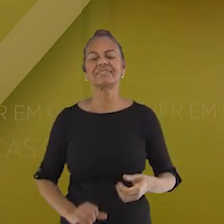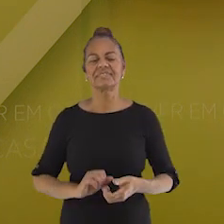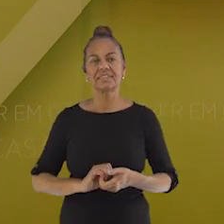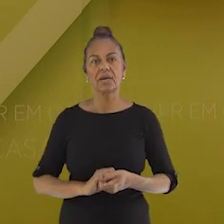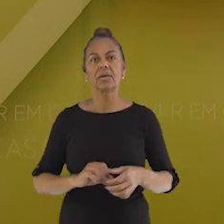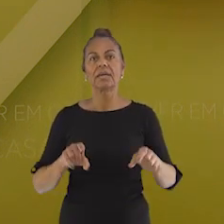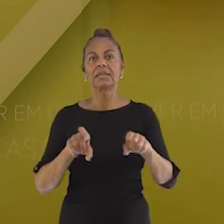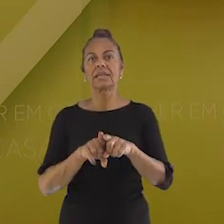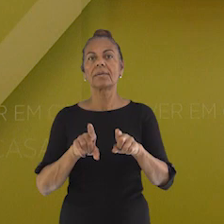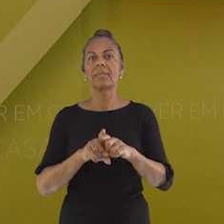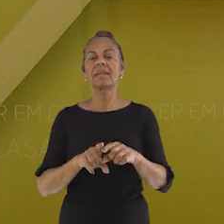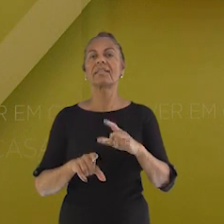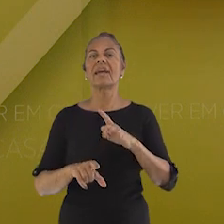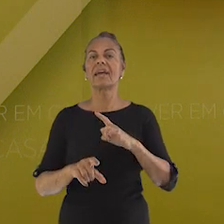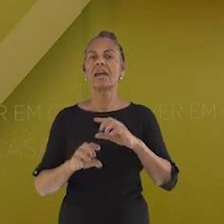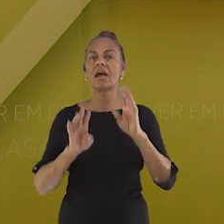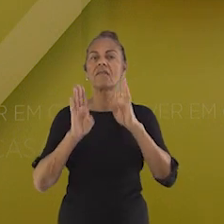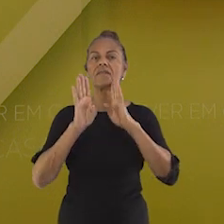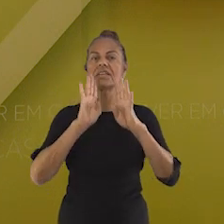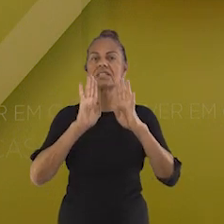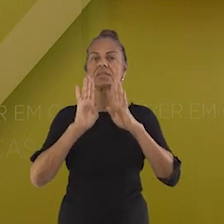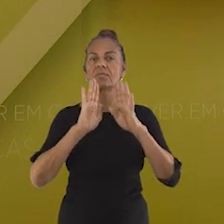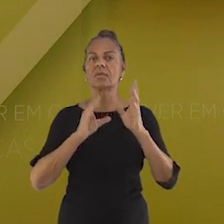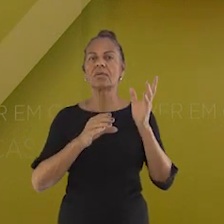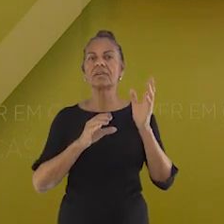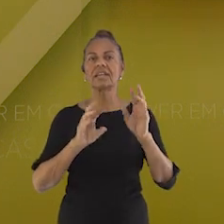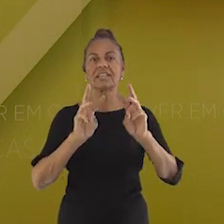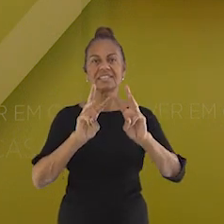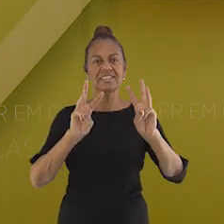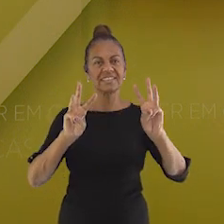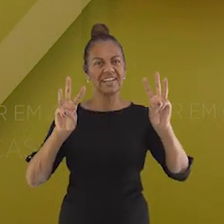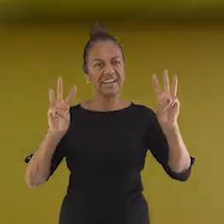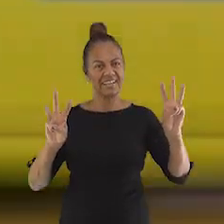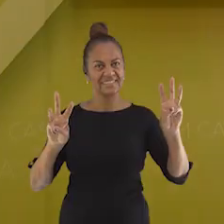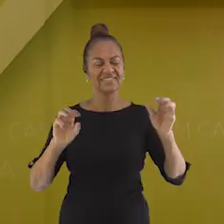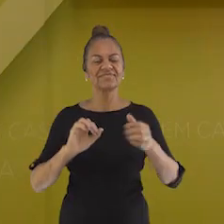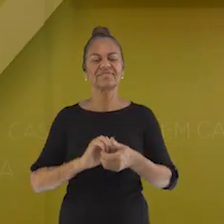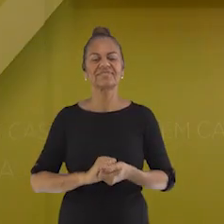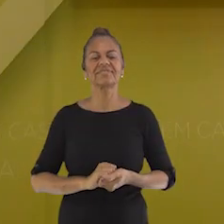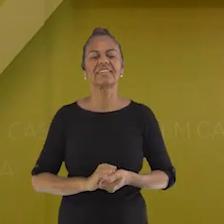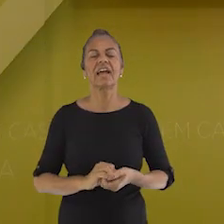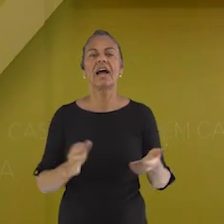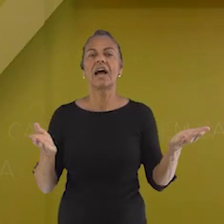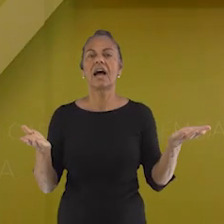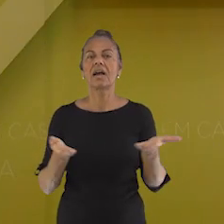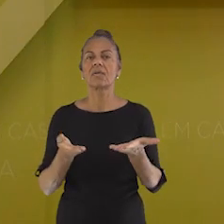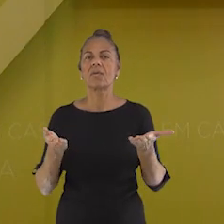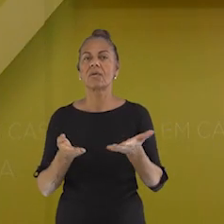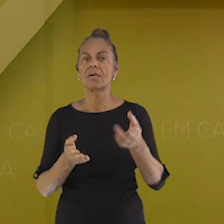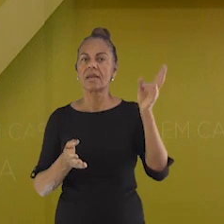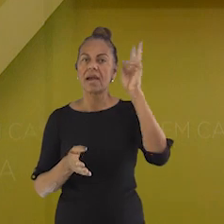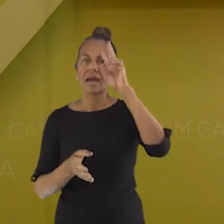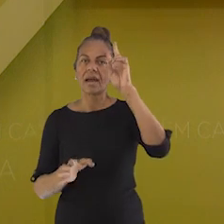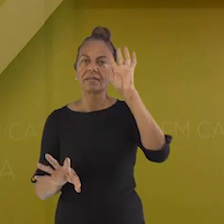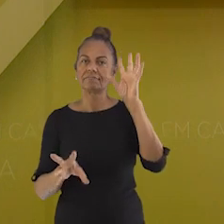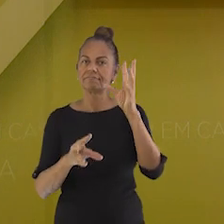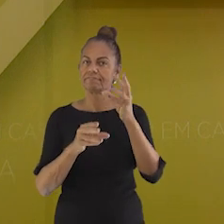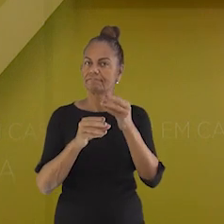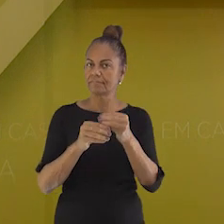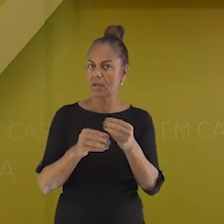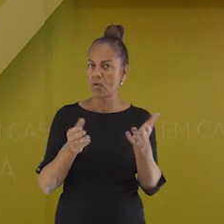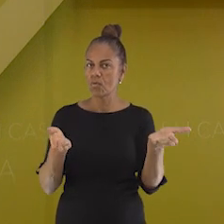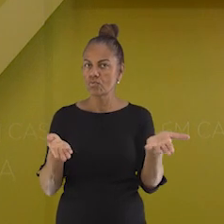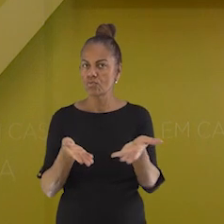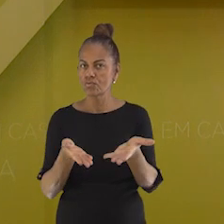0143. Acompanhe também nosso Facebook e visite o nosso site. E chegou a hora de relembrar o que vimos na aula